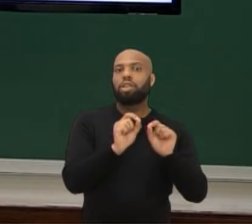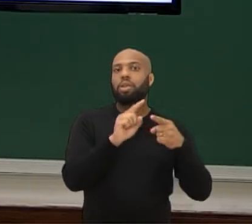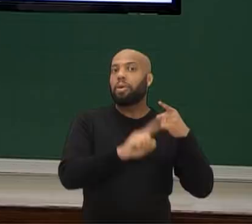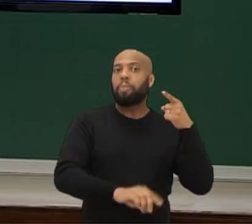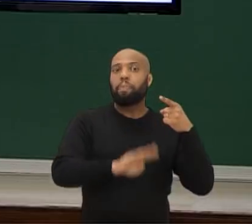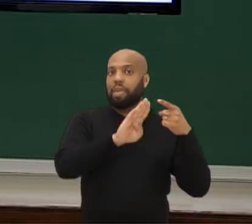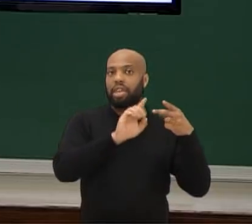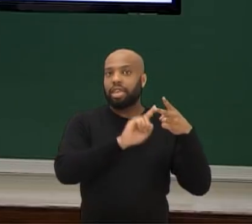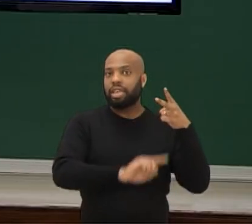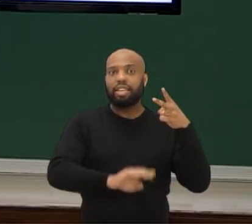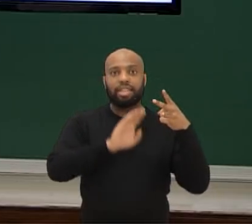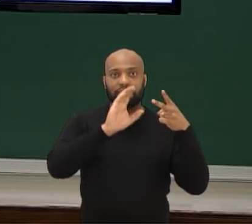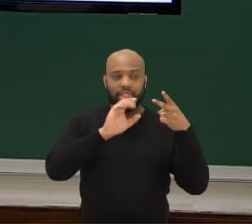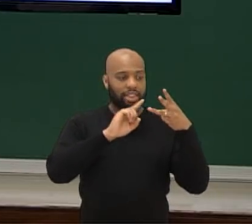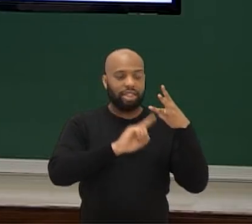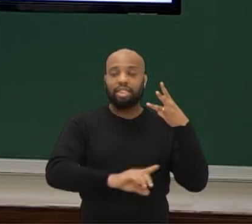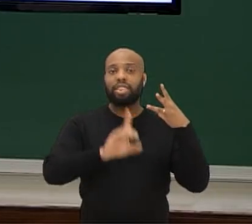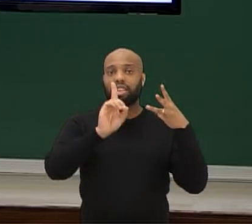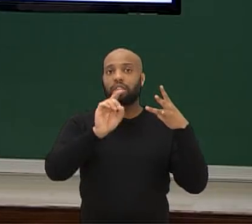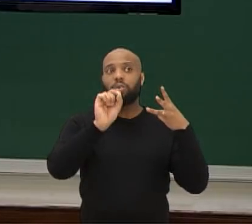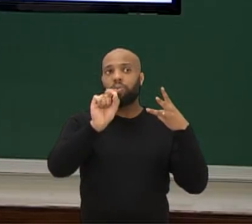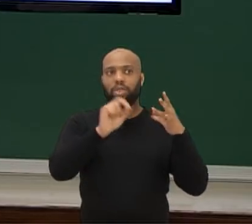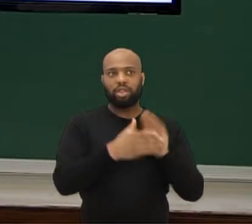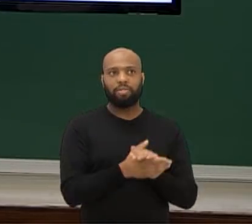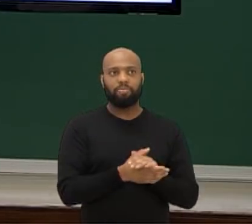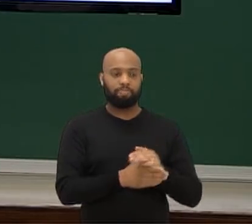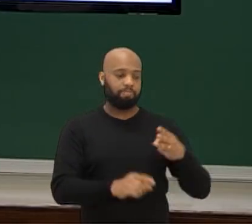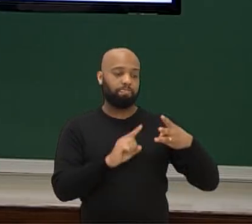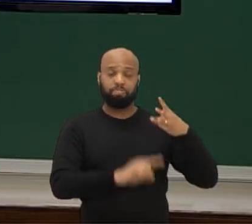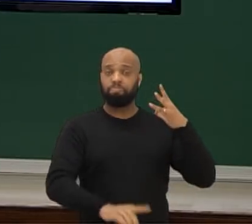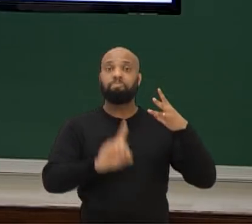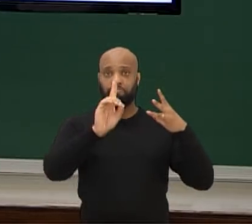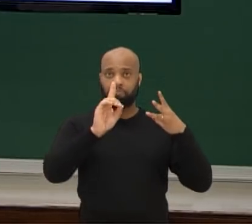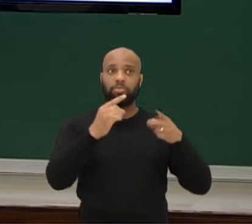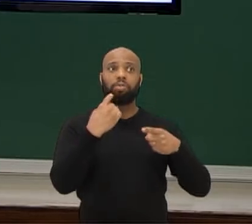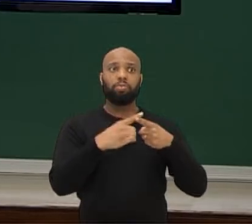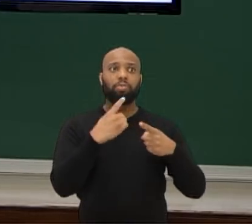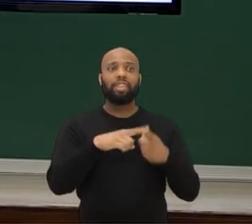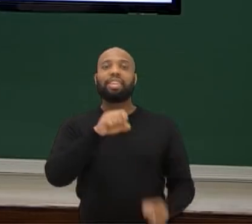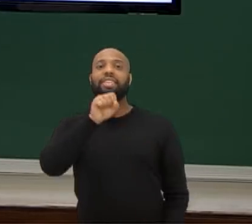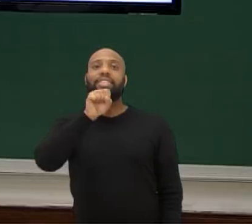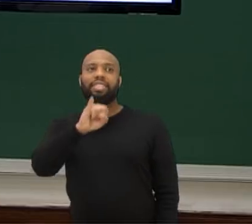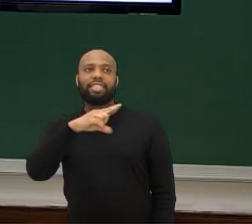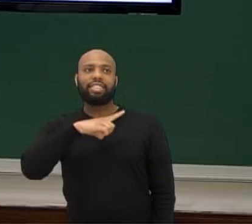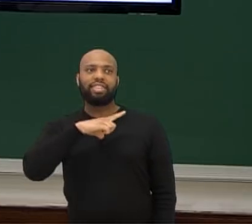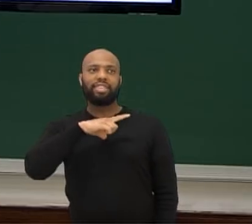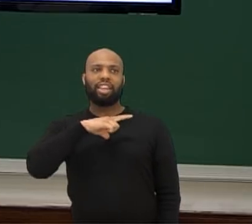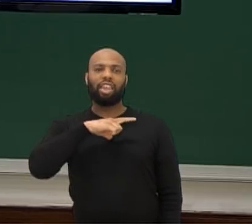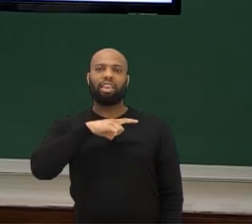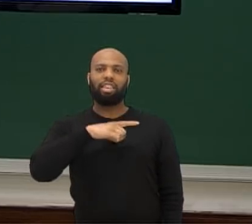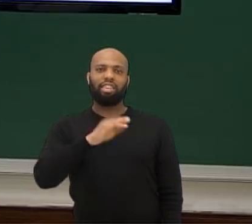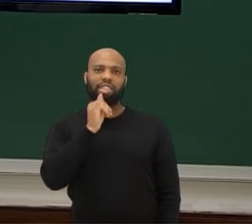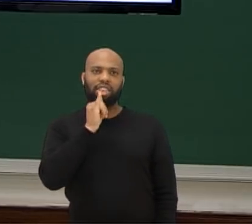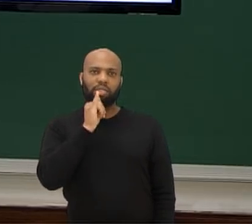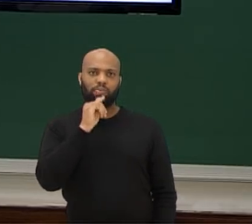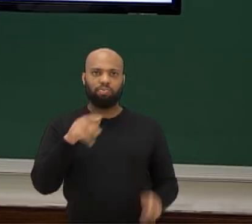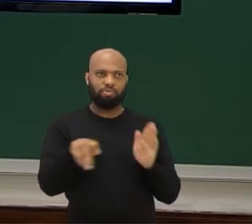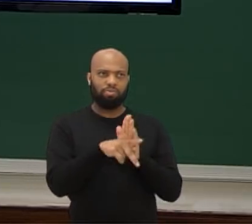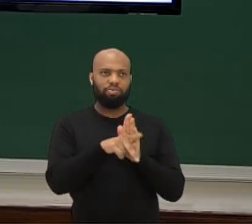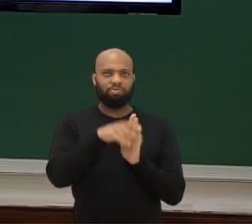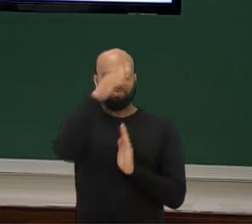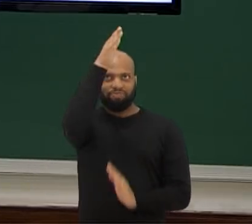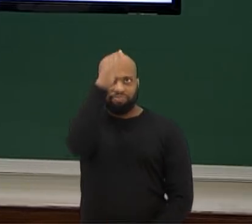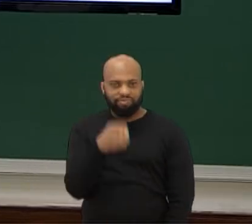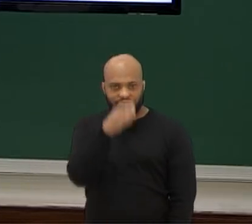D? Veja só, a letra D, pois se a gente tiver um eixo de rotação